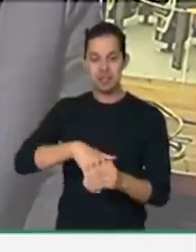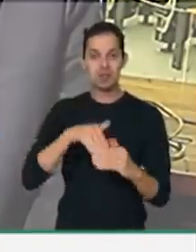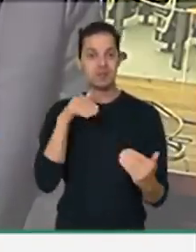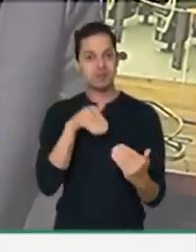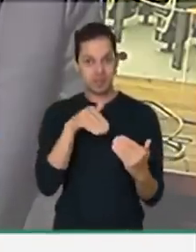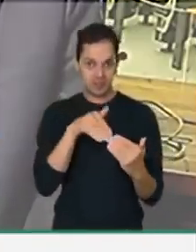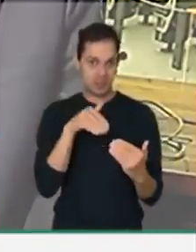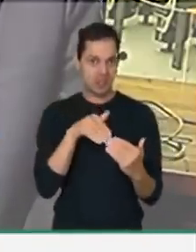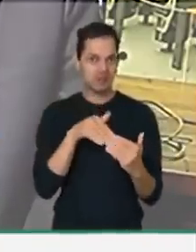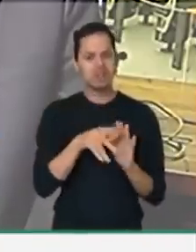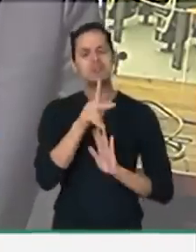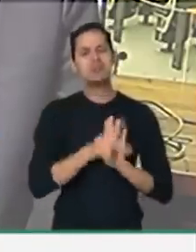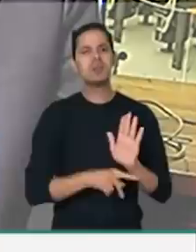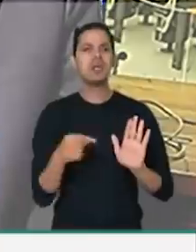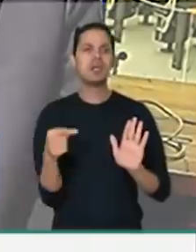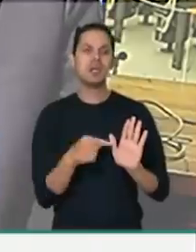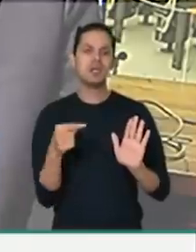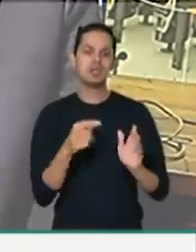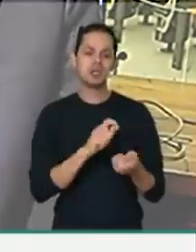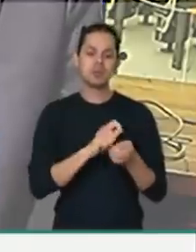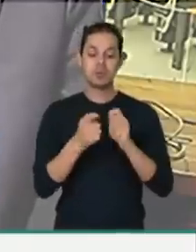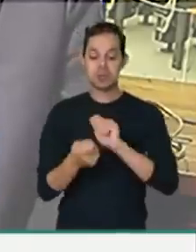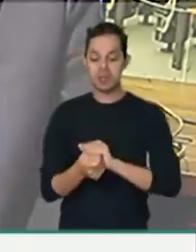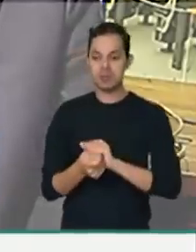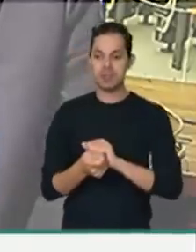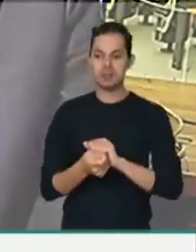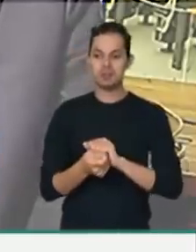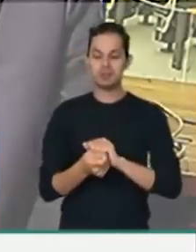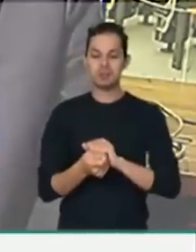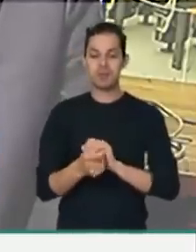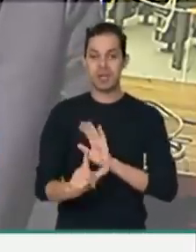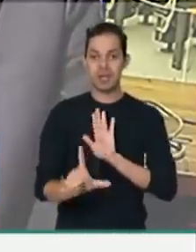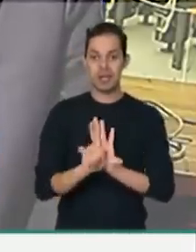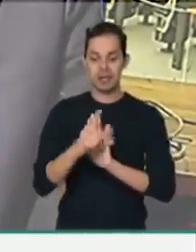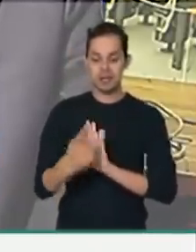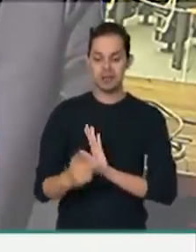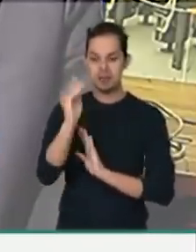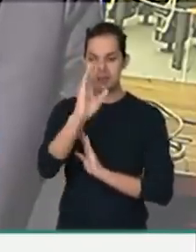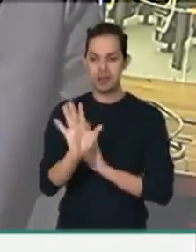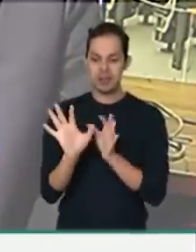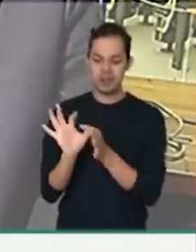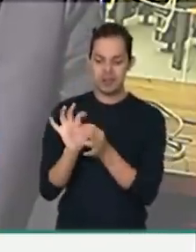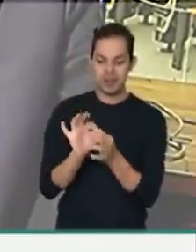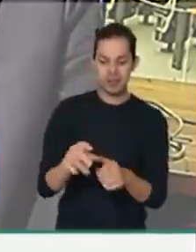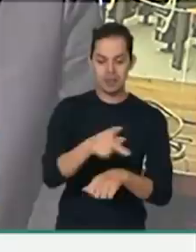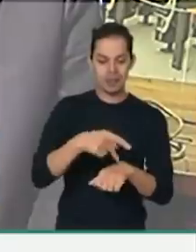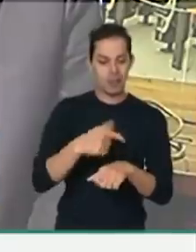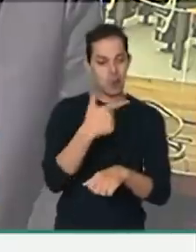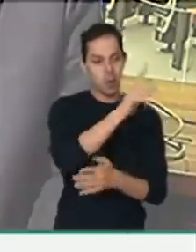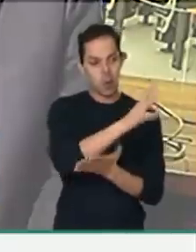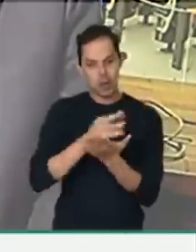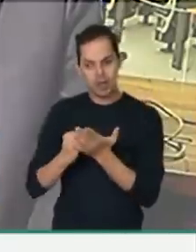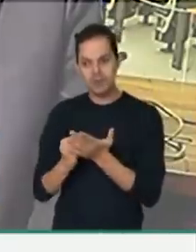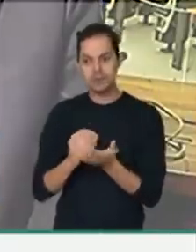favoráveis. Esse projeto, ele adequa, na verdade, a legislação brasileira a um cenário internacional, né, Carlos?